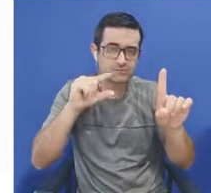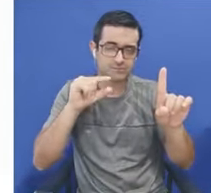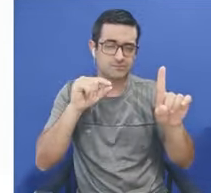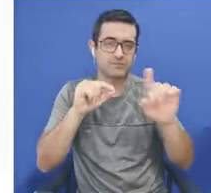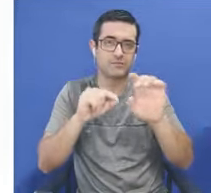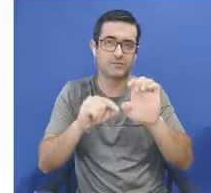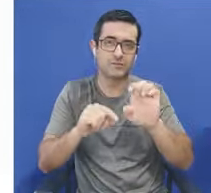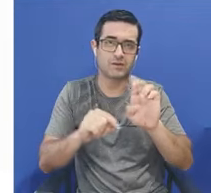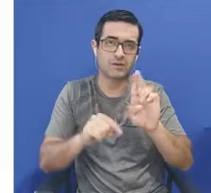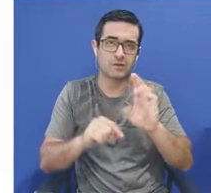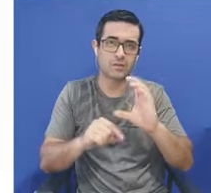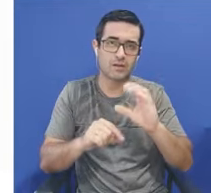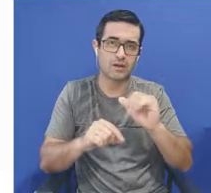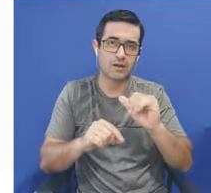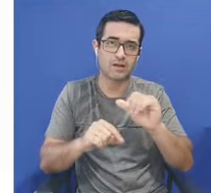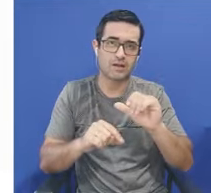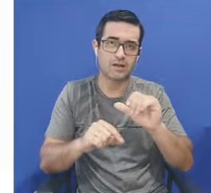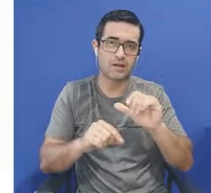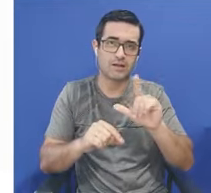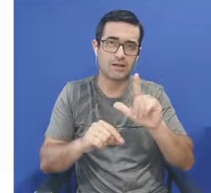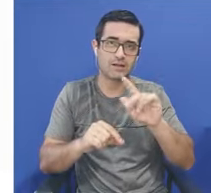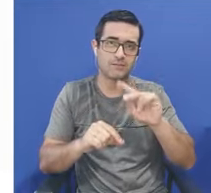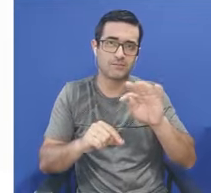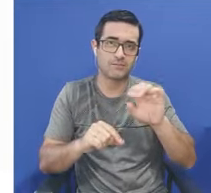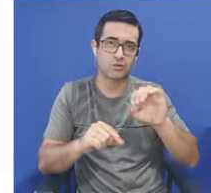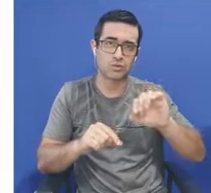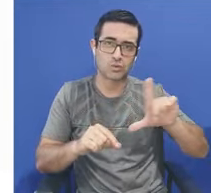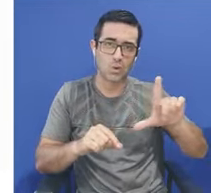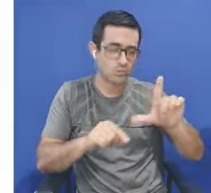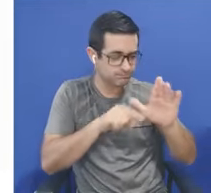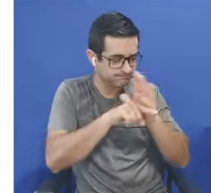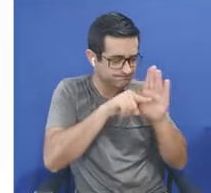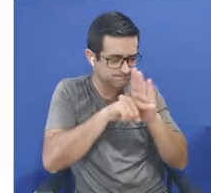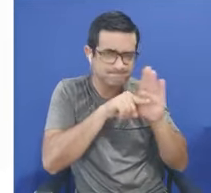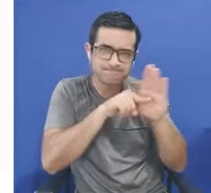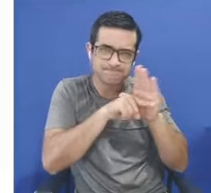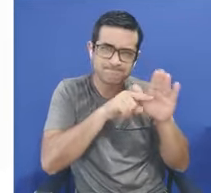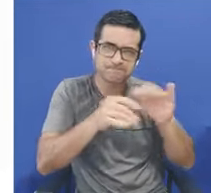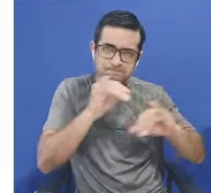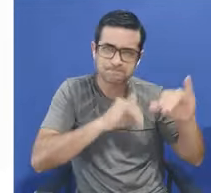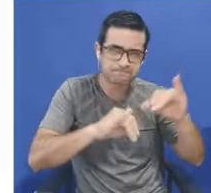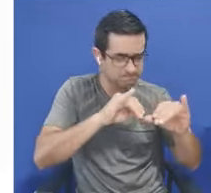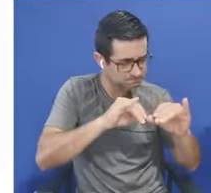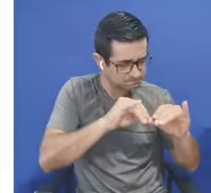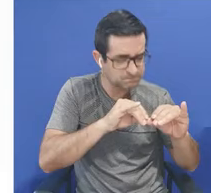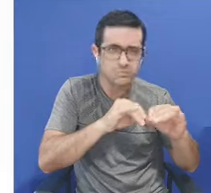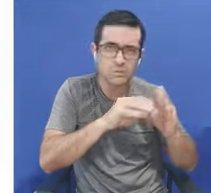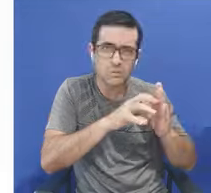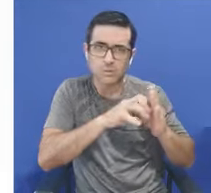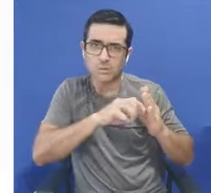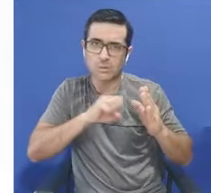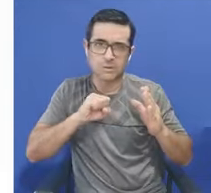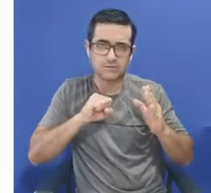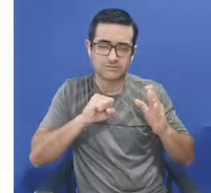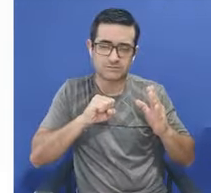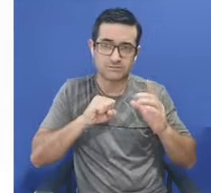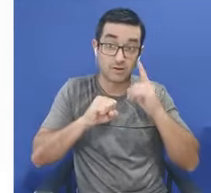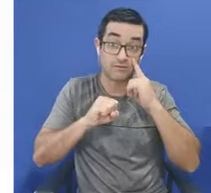ingrediente ativo primário foi identificado e recebeu o nome de eucaliptol. A análise de uma amostra